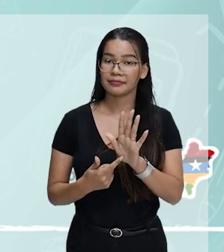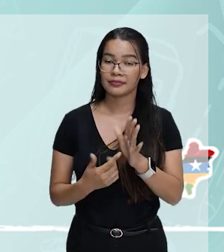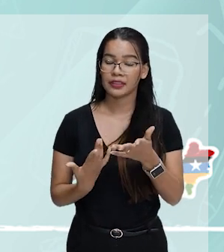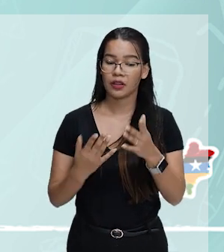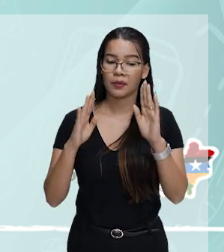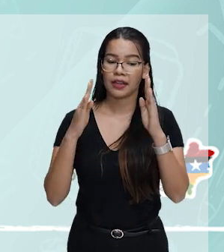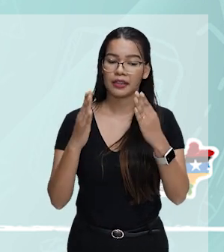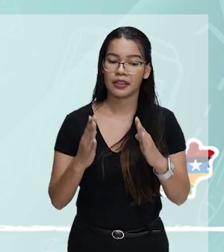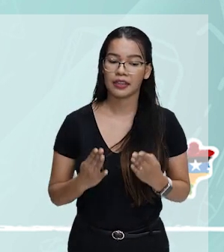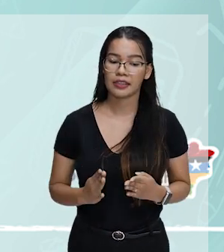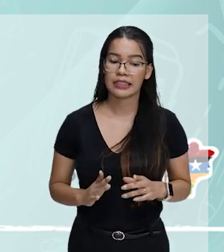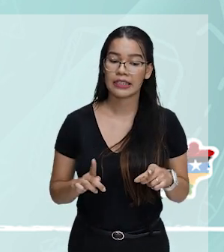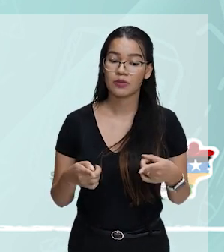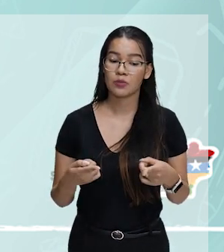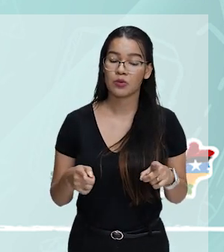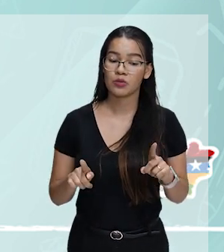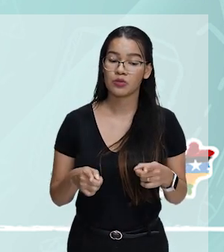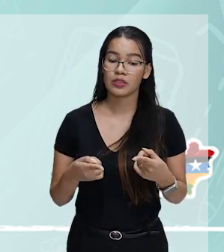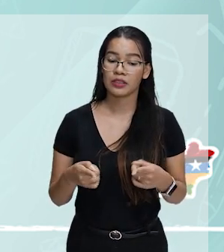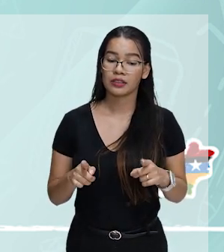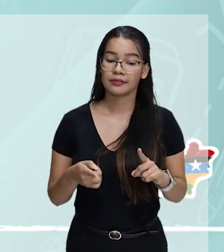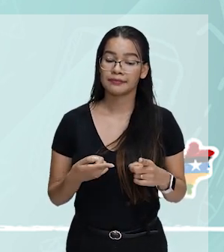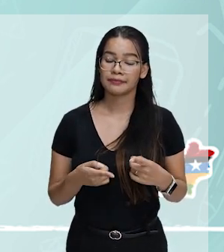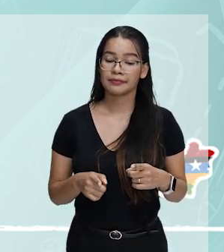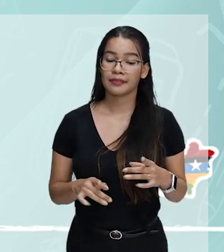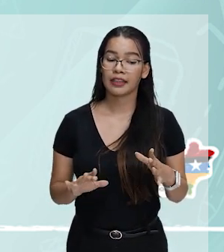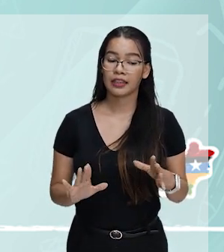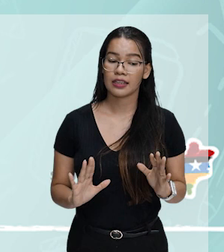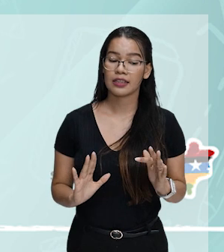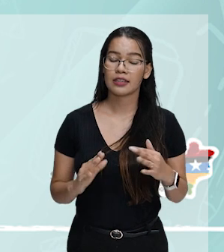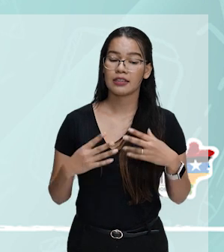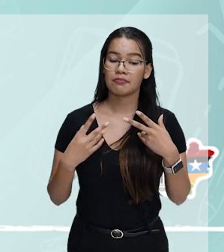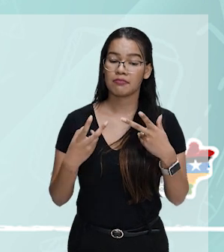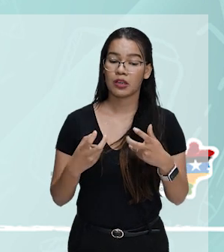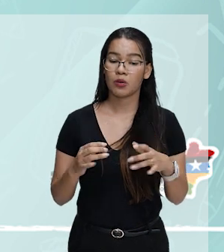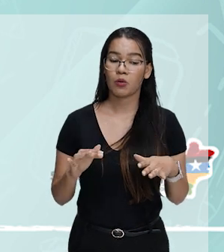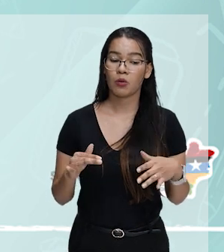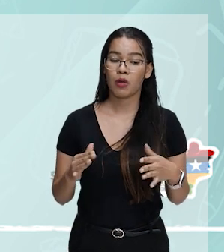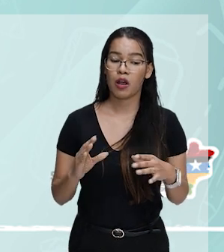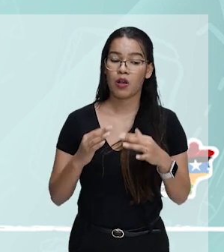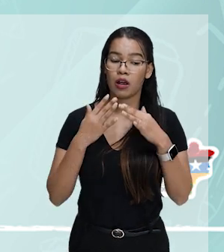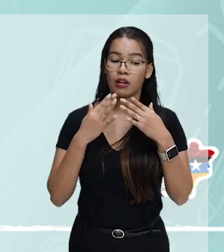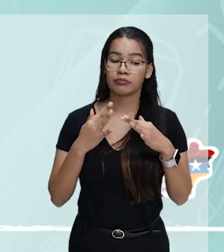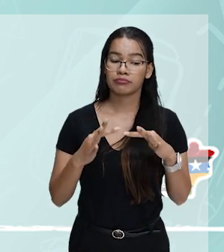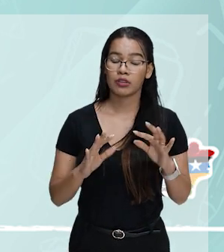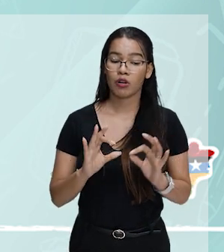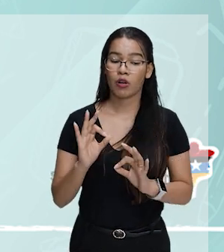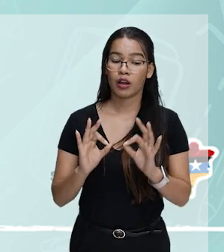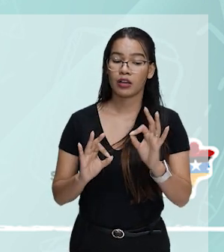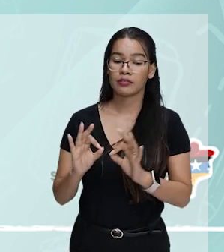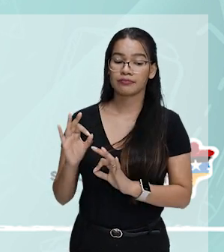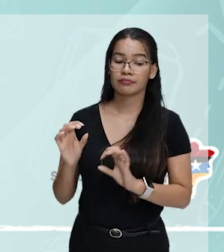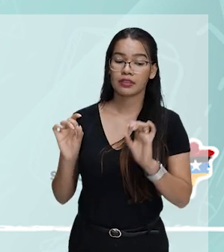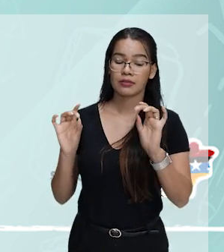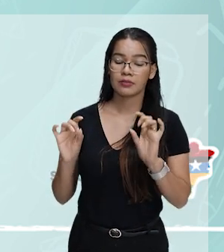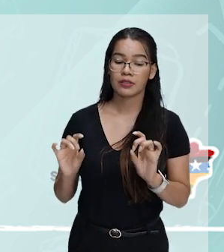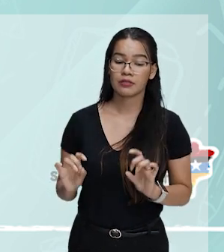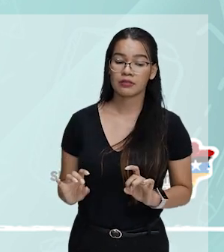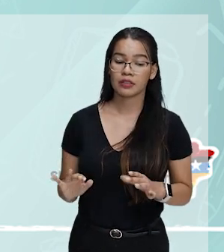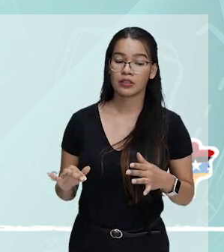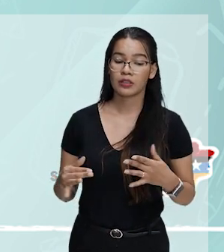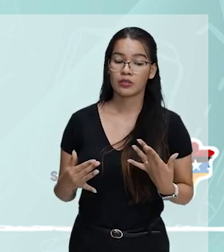Analise os trechos de músicas abaixo e classifique as orações coordenadas destacadas, tá? Mas eu